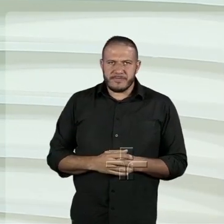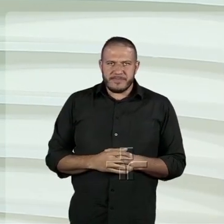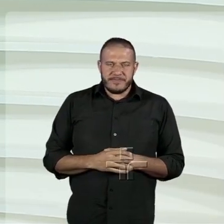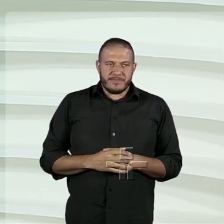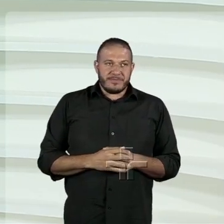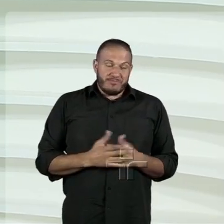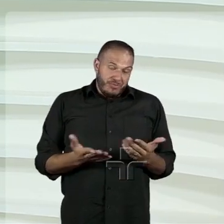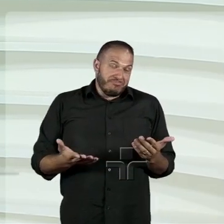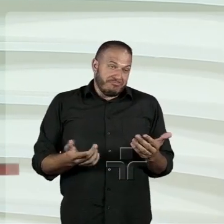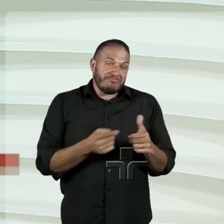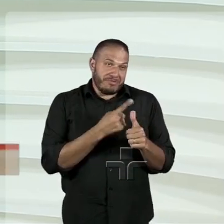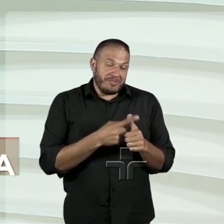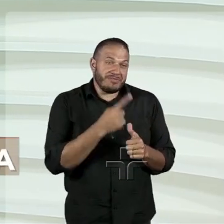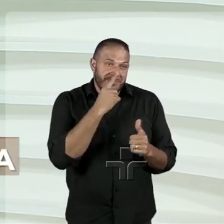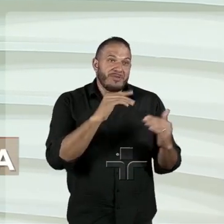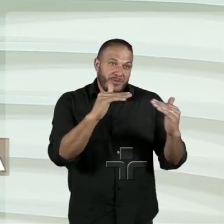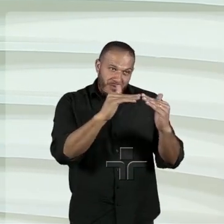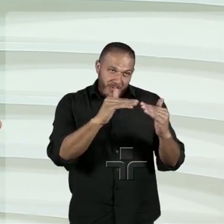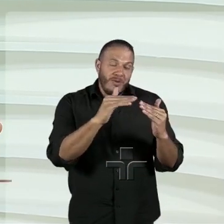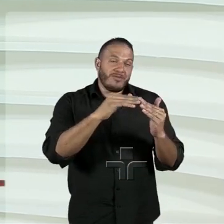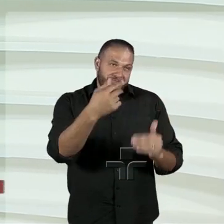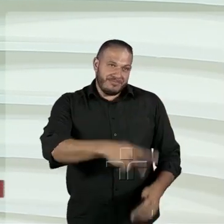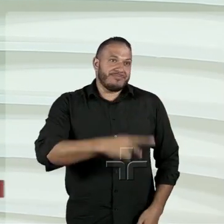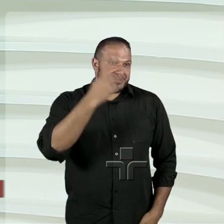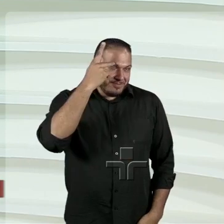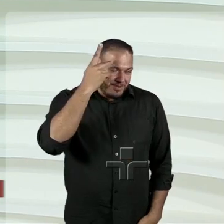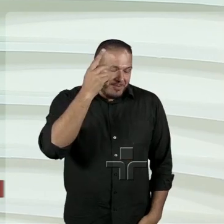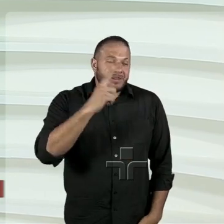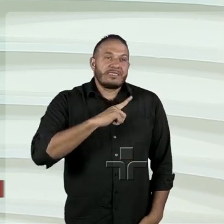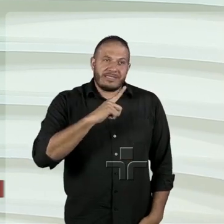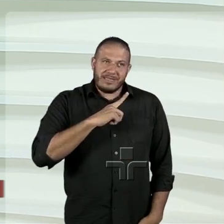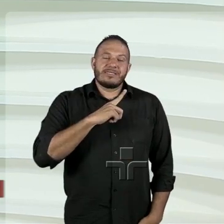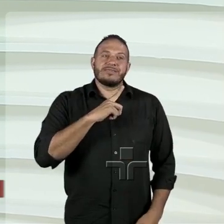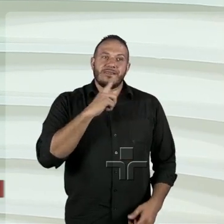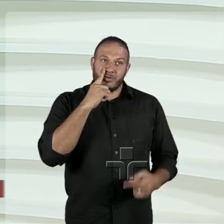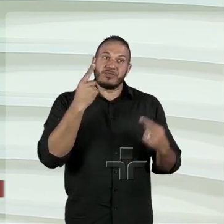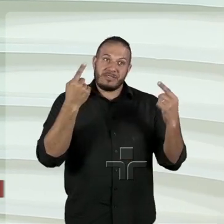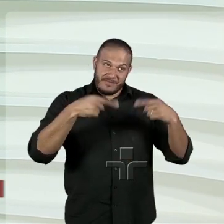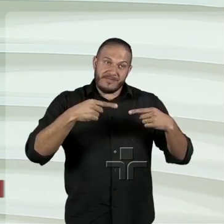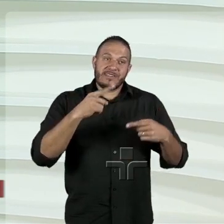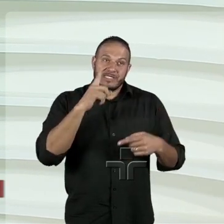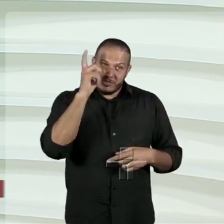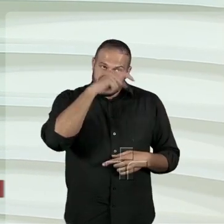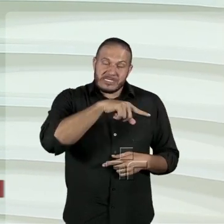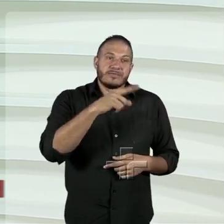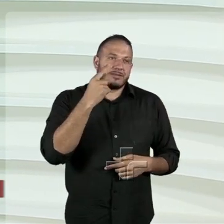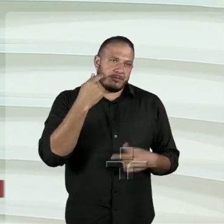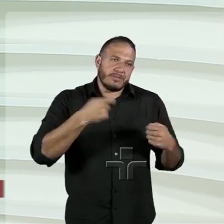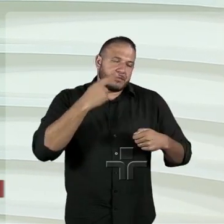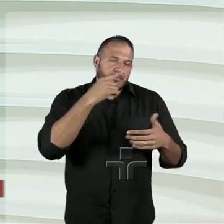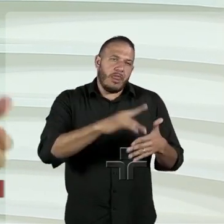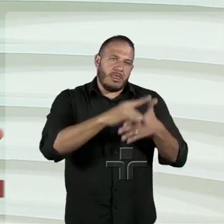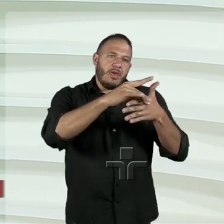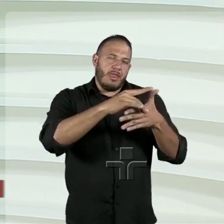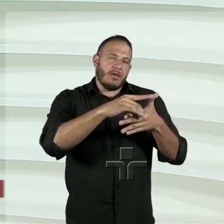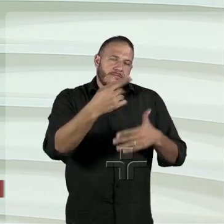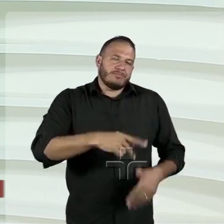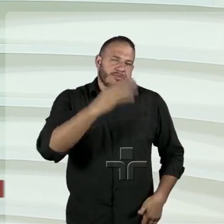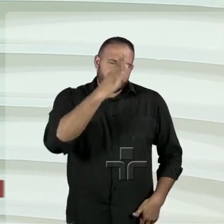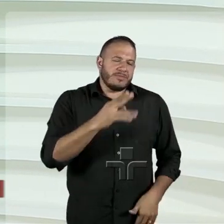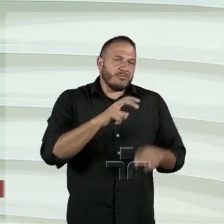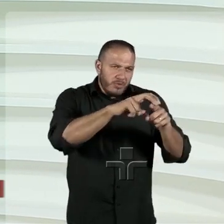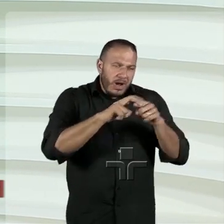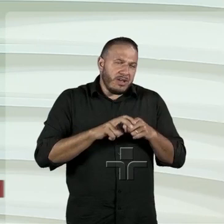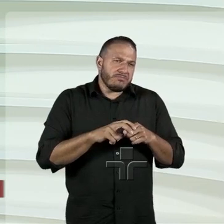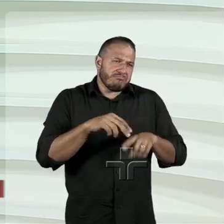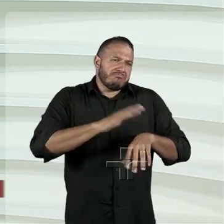primeiro, concordo que São Paulo tem um grande desafio e deve liderar a educação no Brasil. Deve liderar pelas